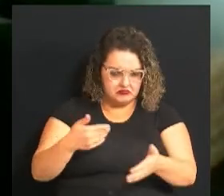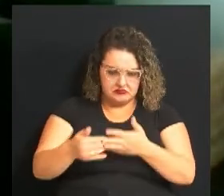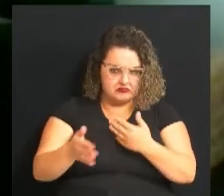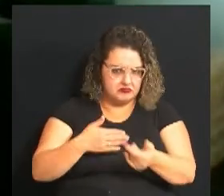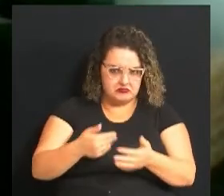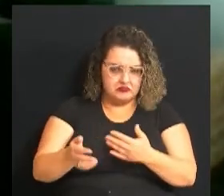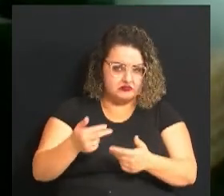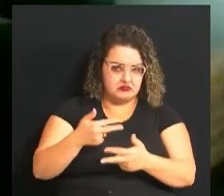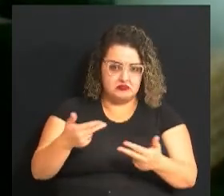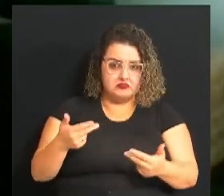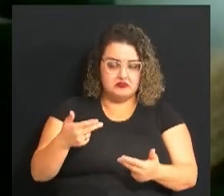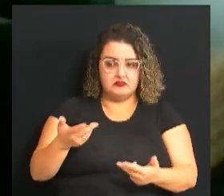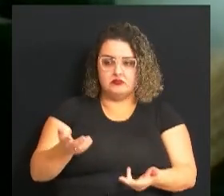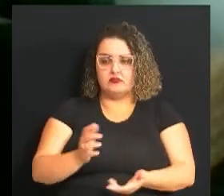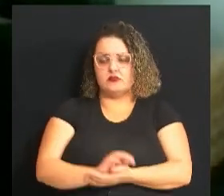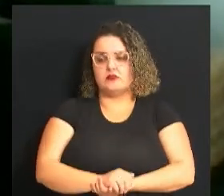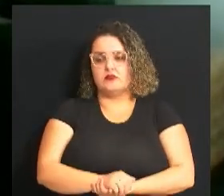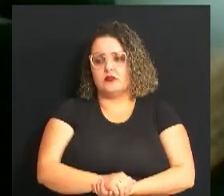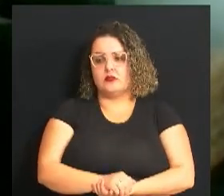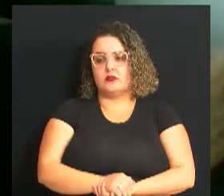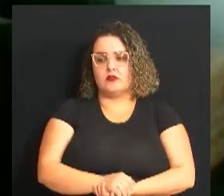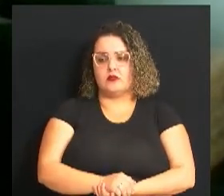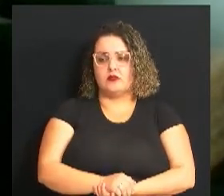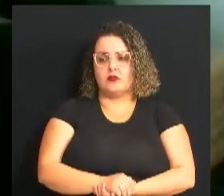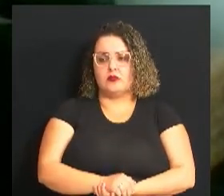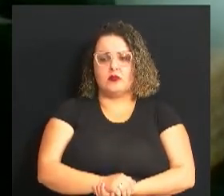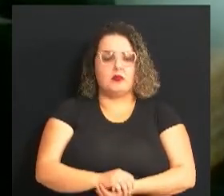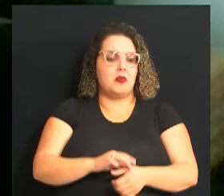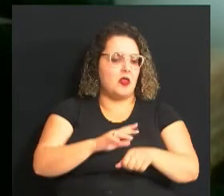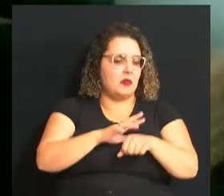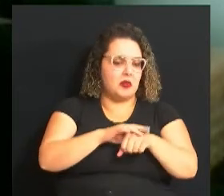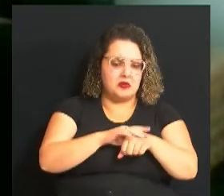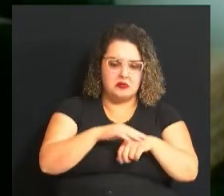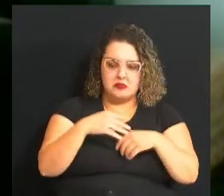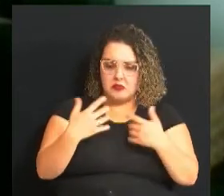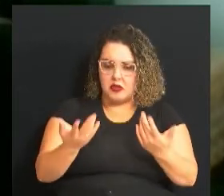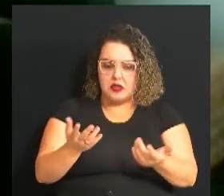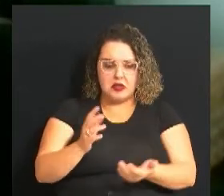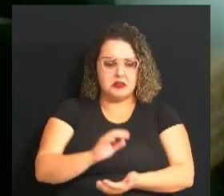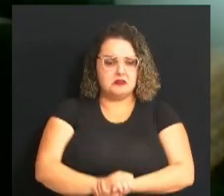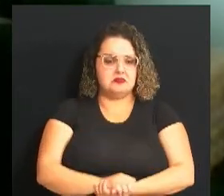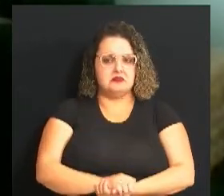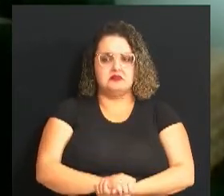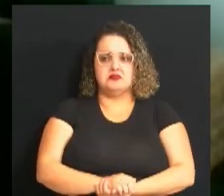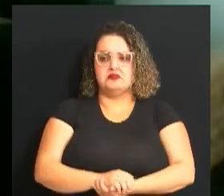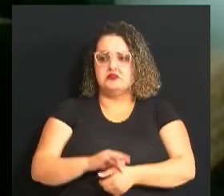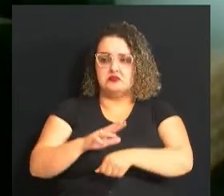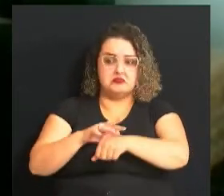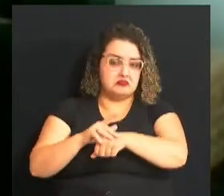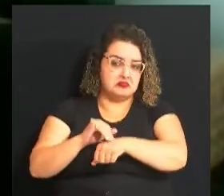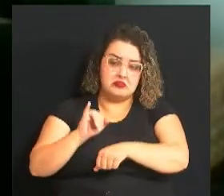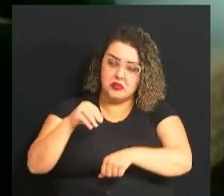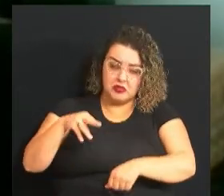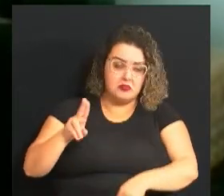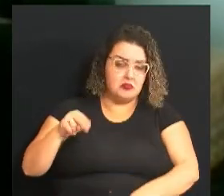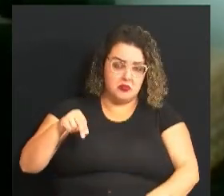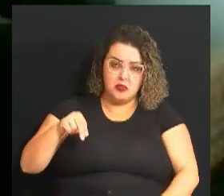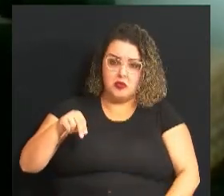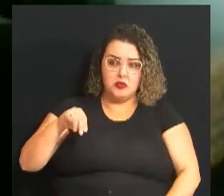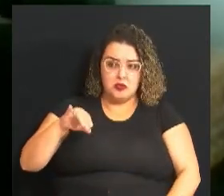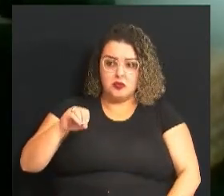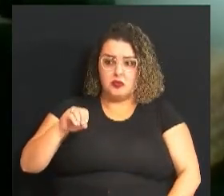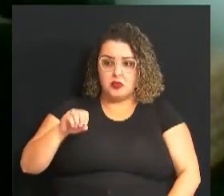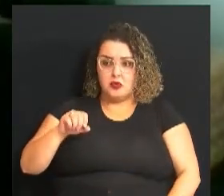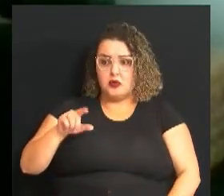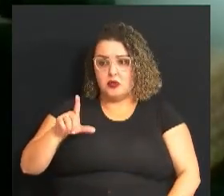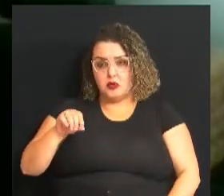quer seja por conta de alguma doença, quer seja uma doença imunológica, inclusive, um lúpus, por